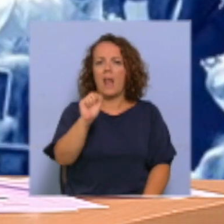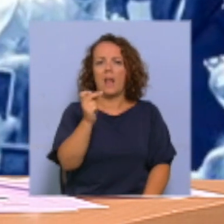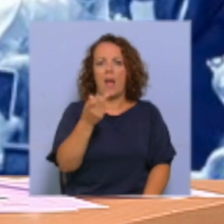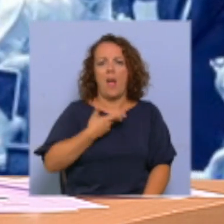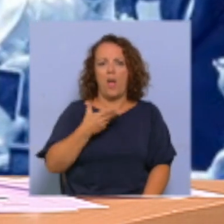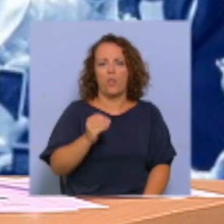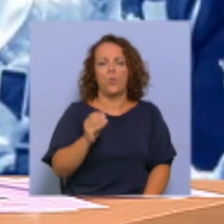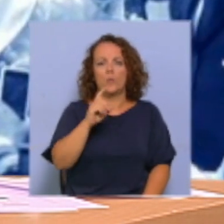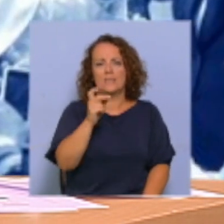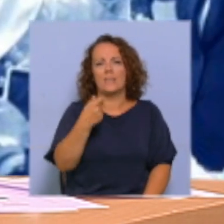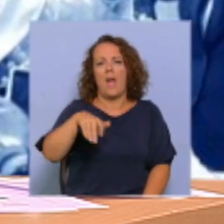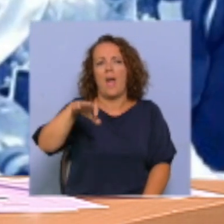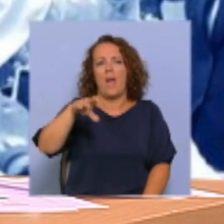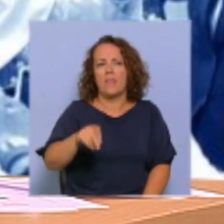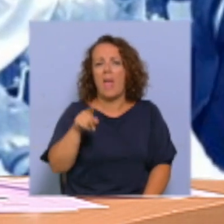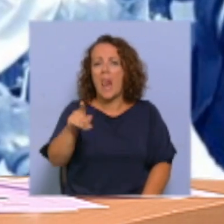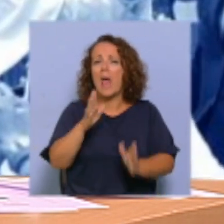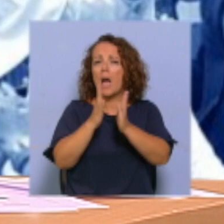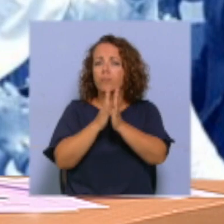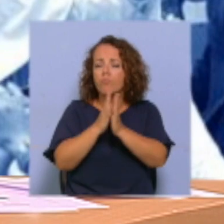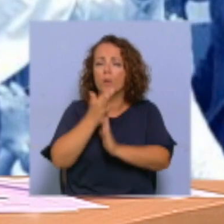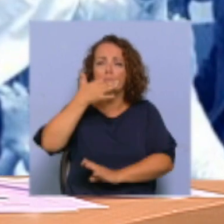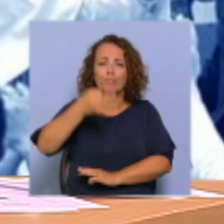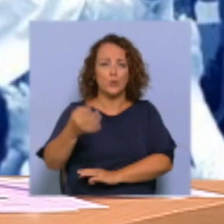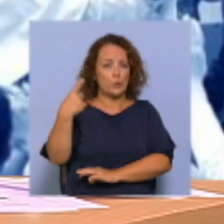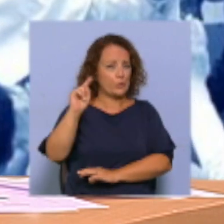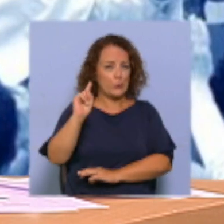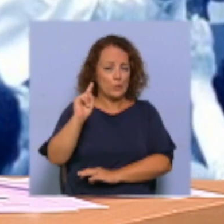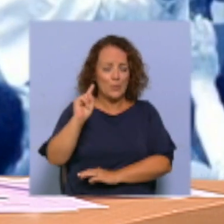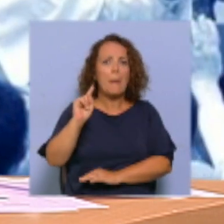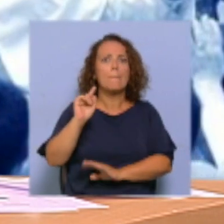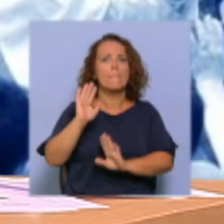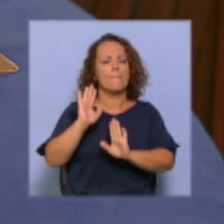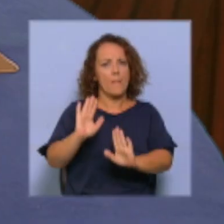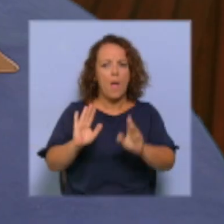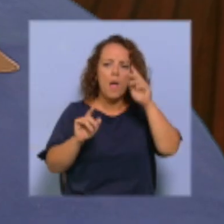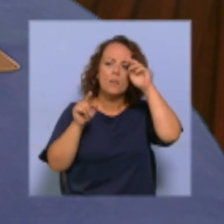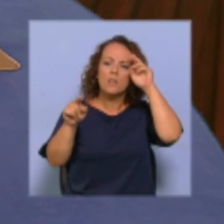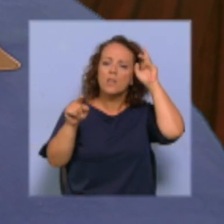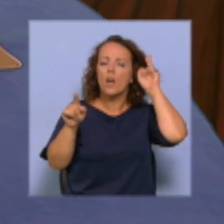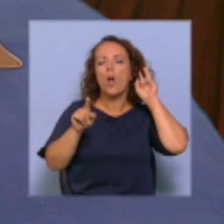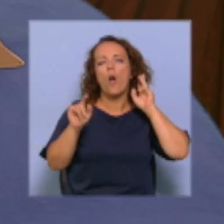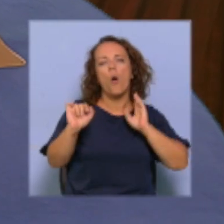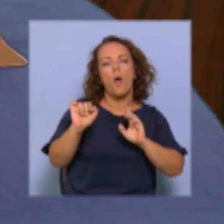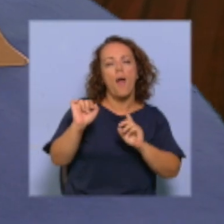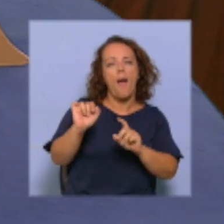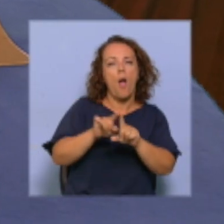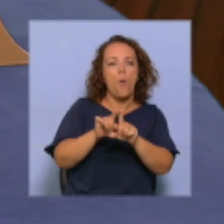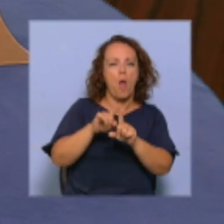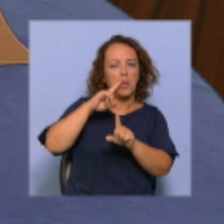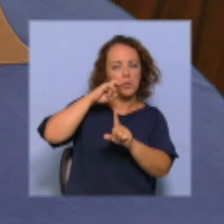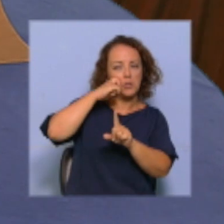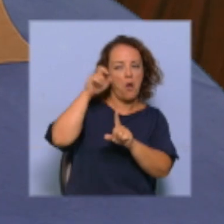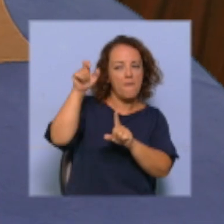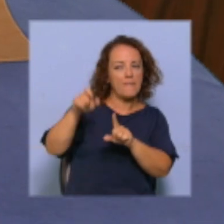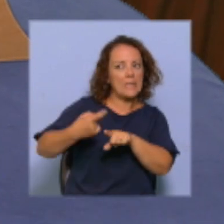era católico, não era crente, mas é uma pessoa insuspeita de ter algum enviesamento, não é,